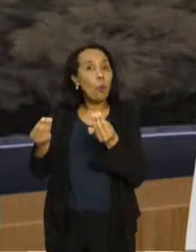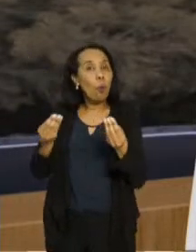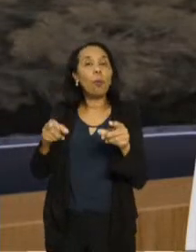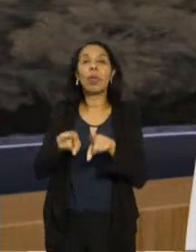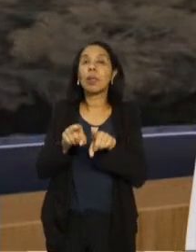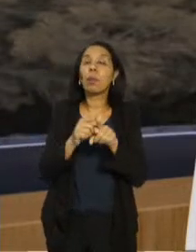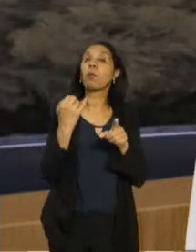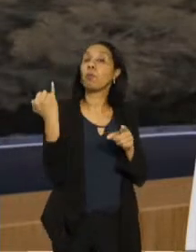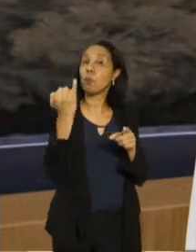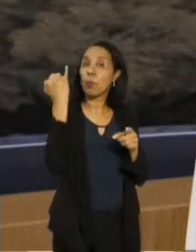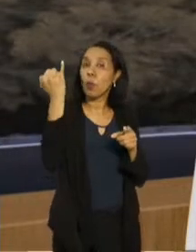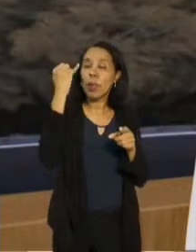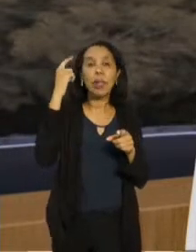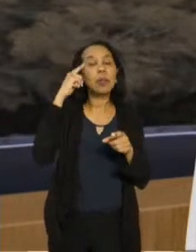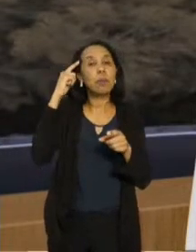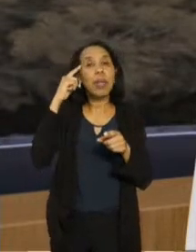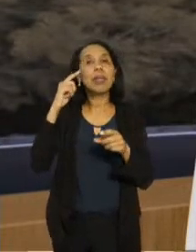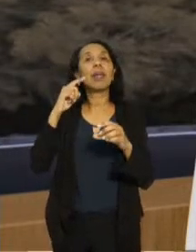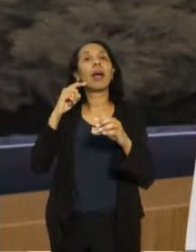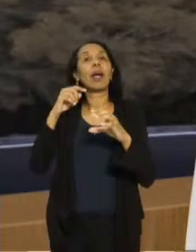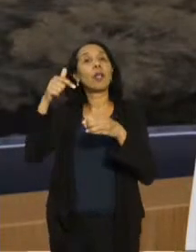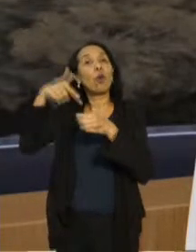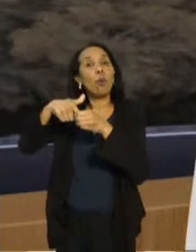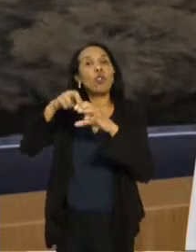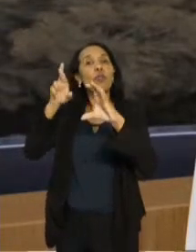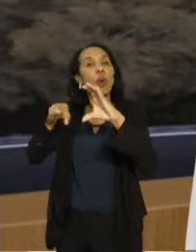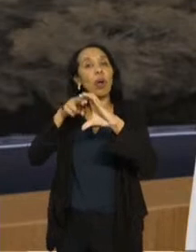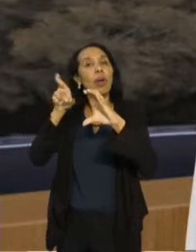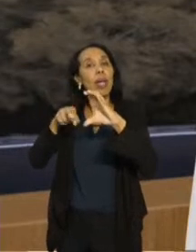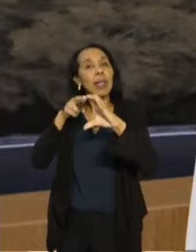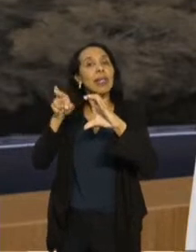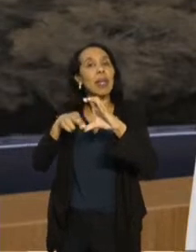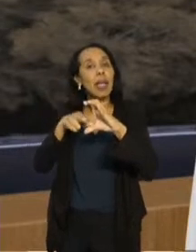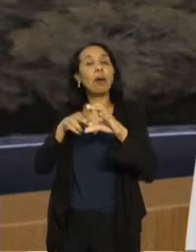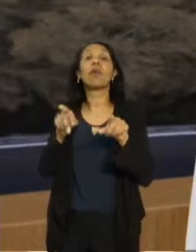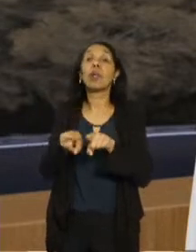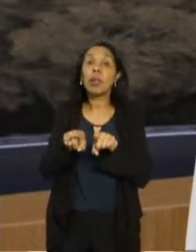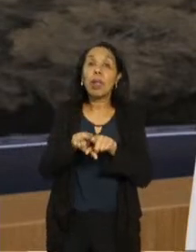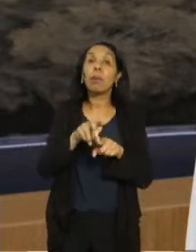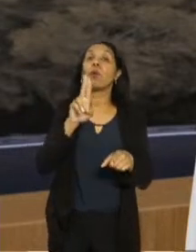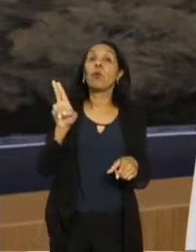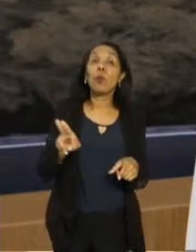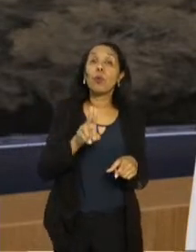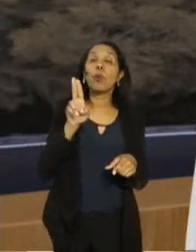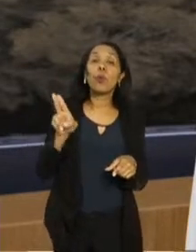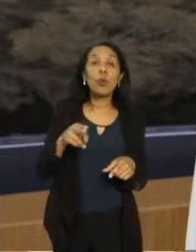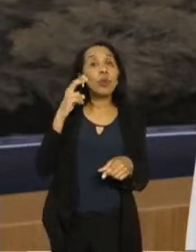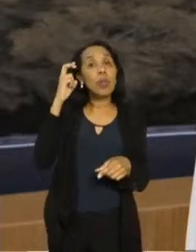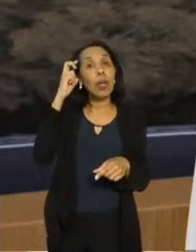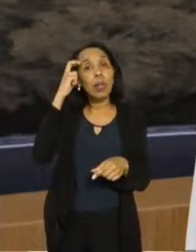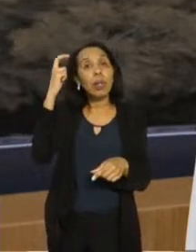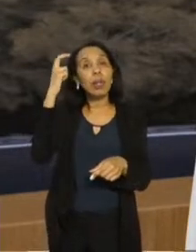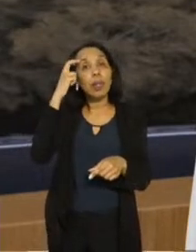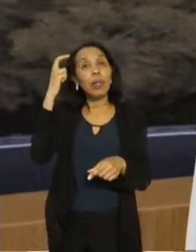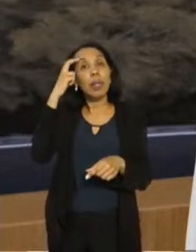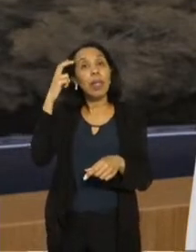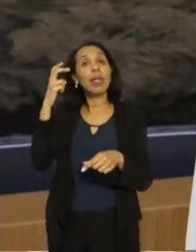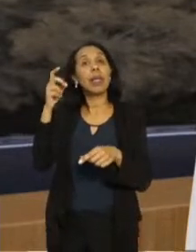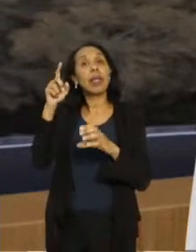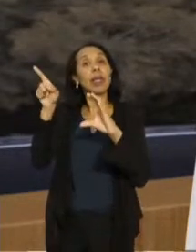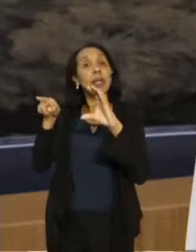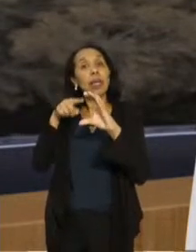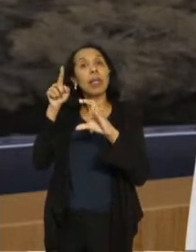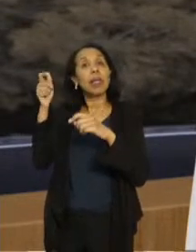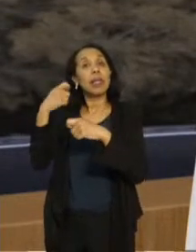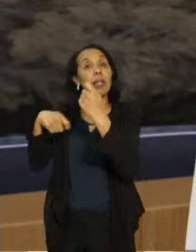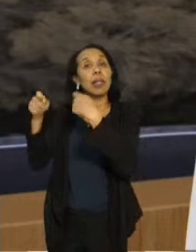importância dos combustíveis renováveis, a bela iniciativa do uso, né, da inteligência da economia circular via